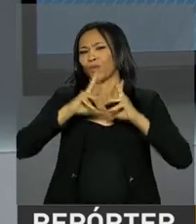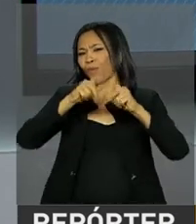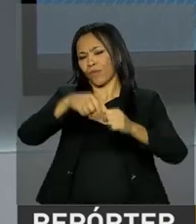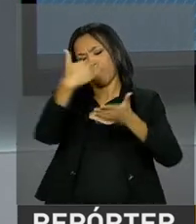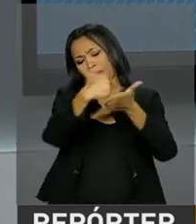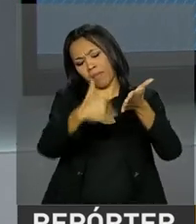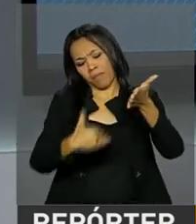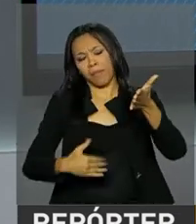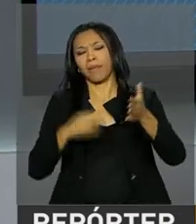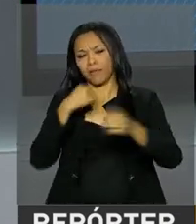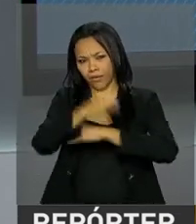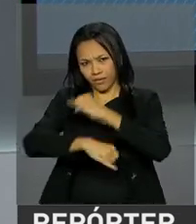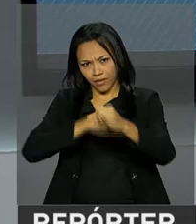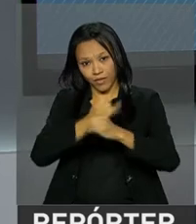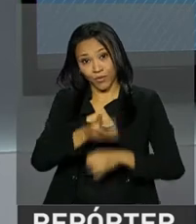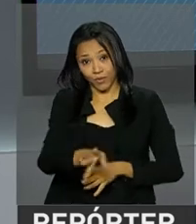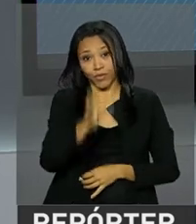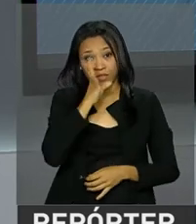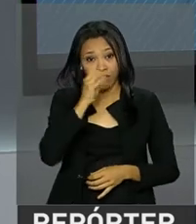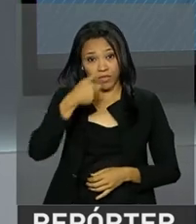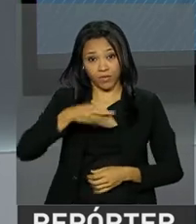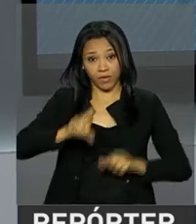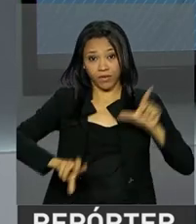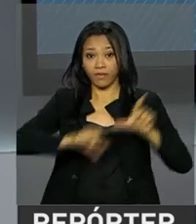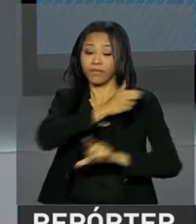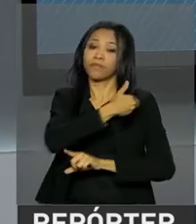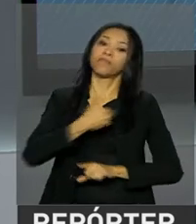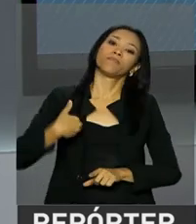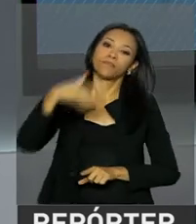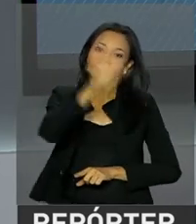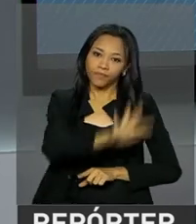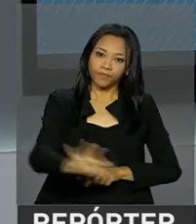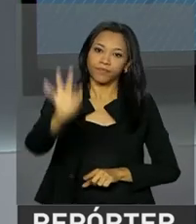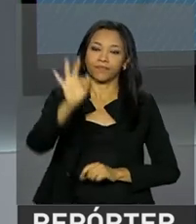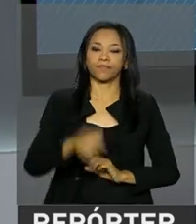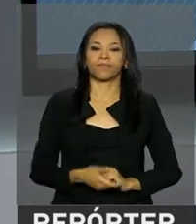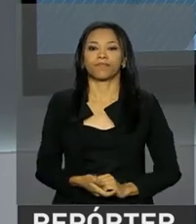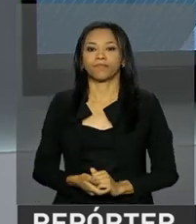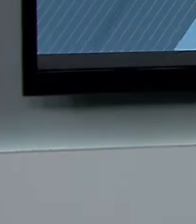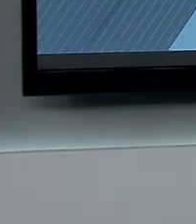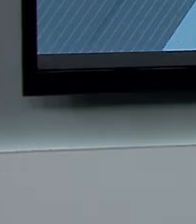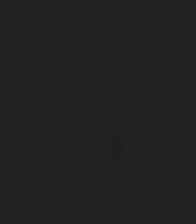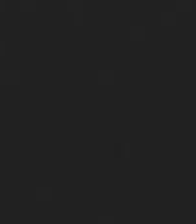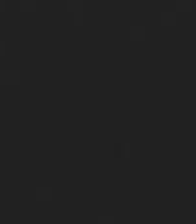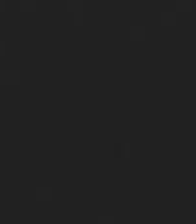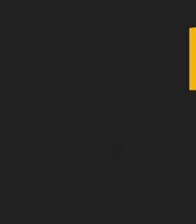programação também está na internet. Continue com a gente aqui na NBR, a TV do Governo Federal.